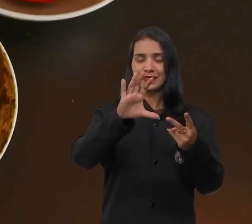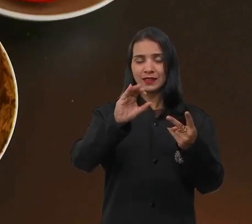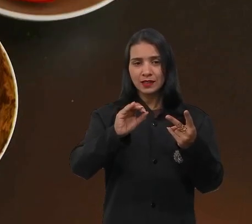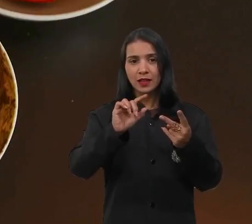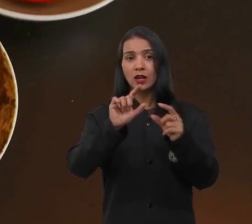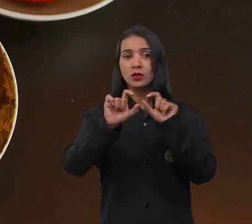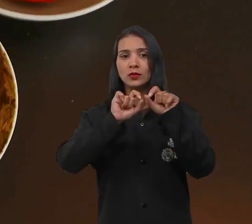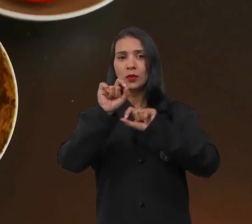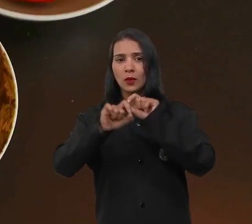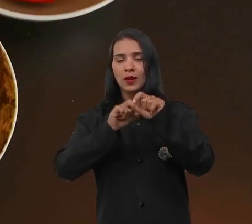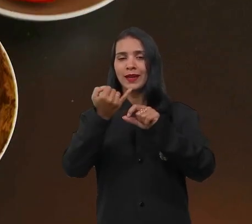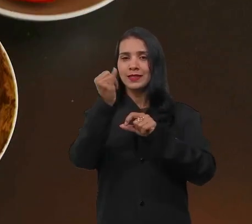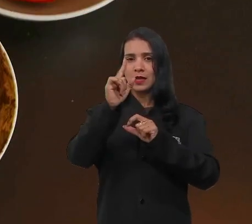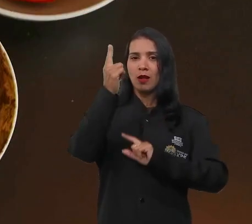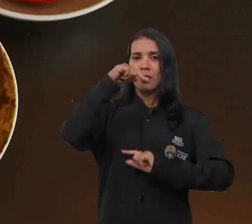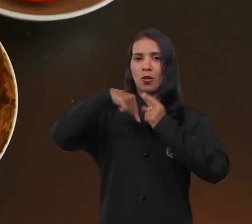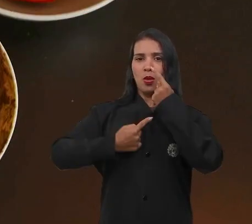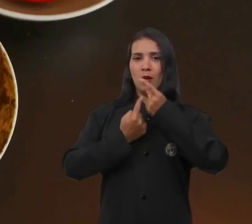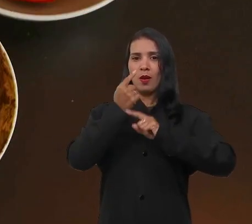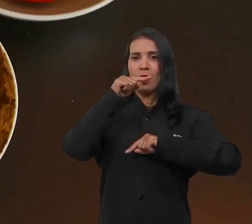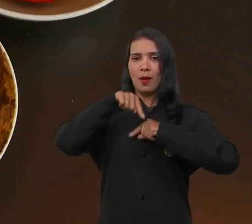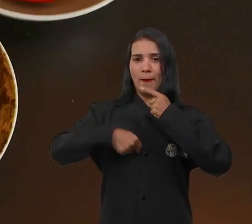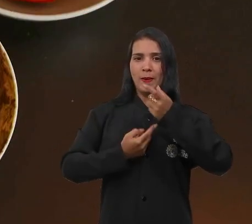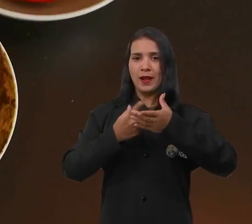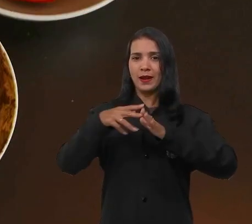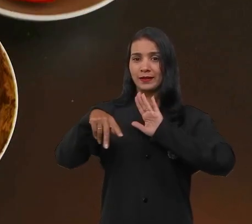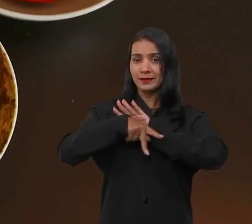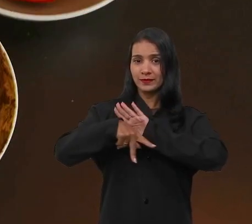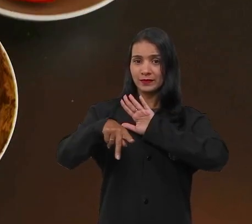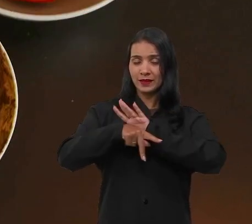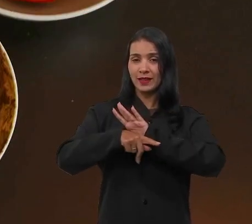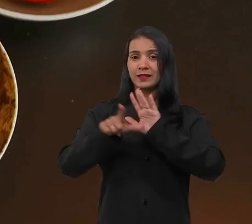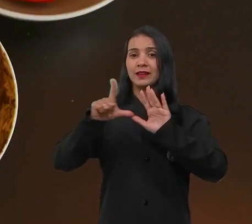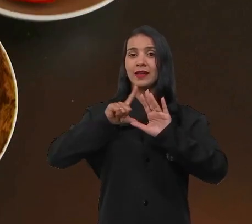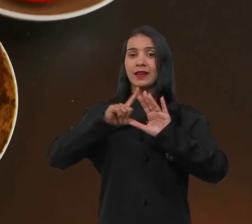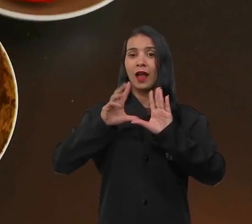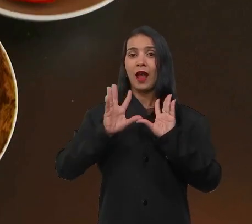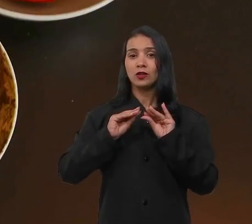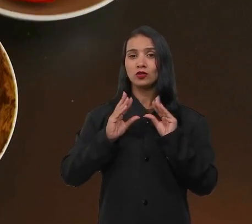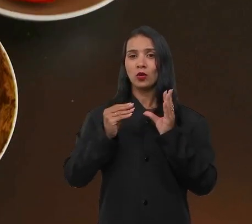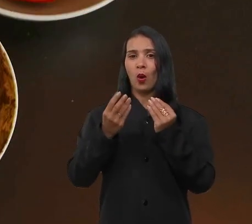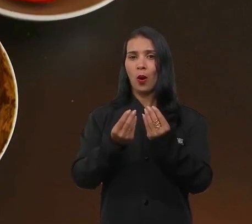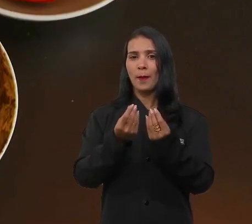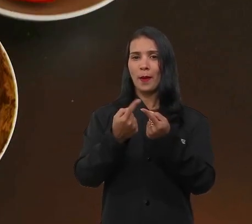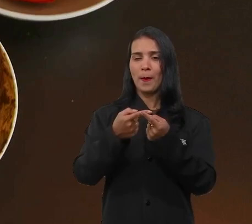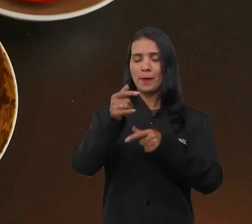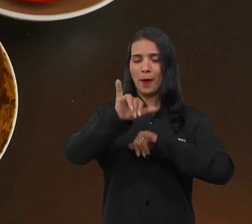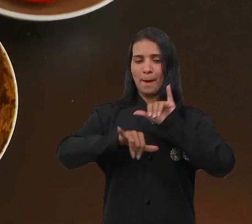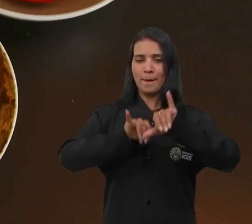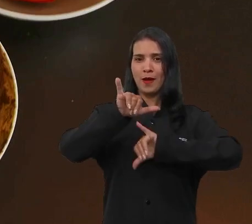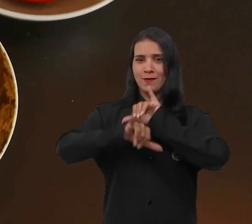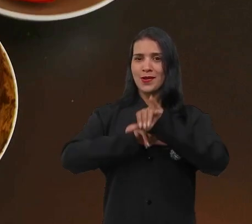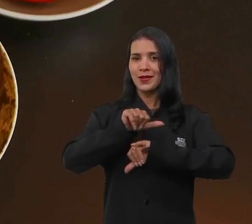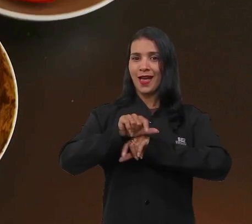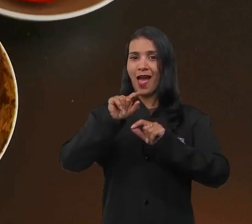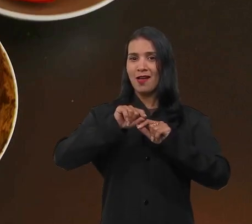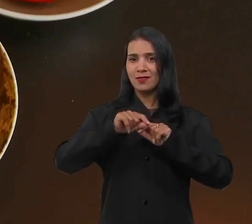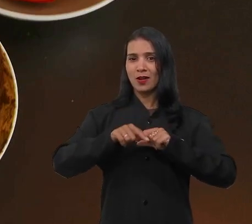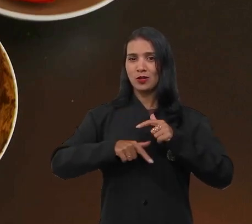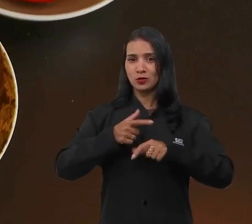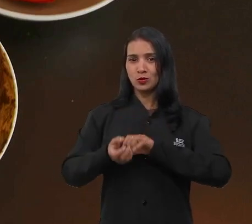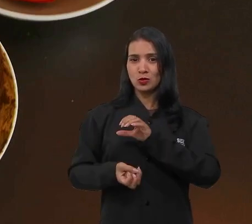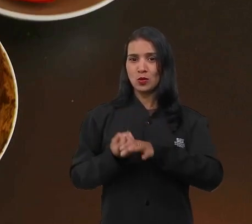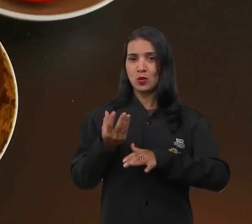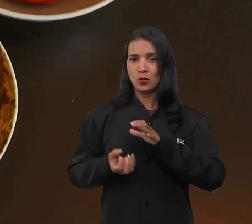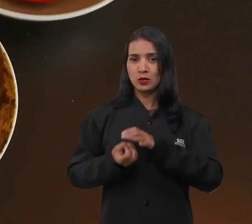vai produzir um componente, né, vai ter uma reação química que vai produzir as